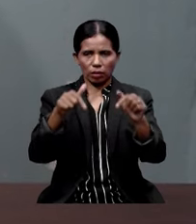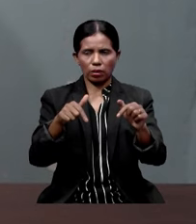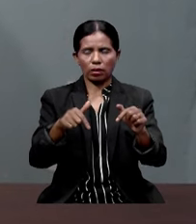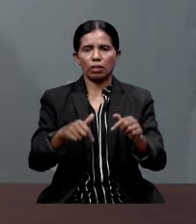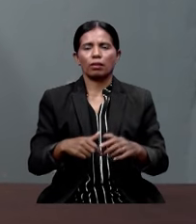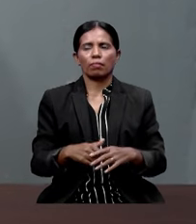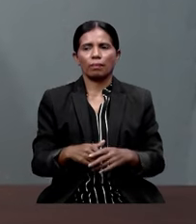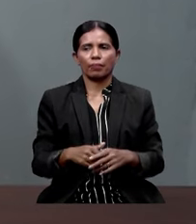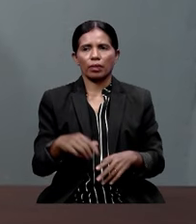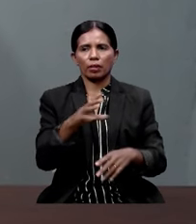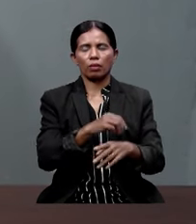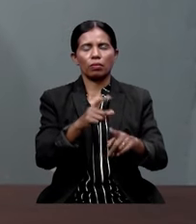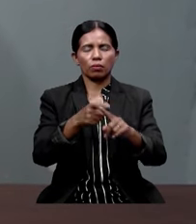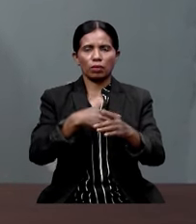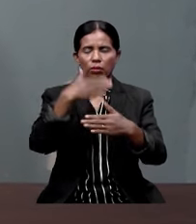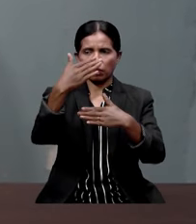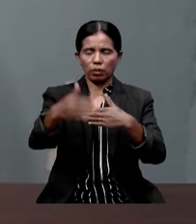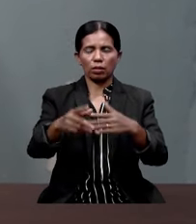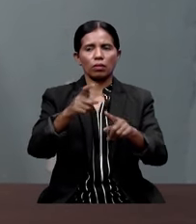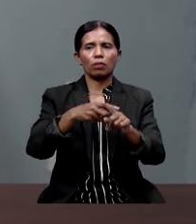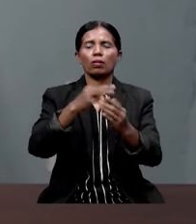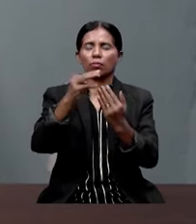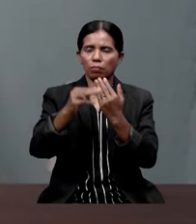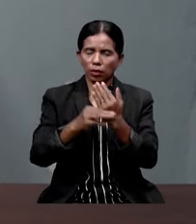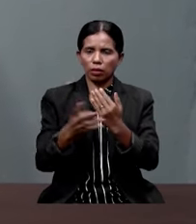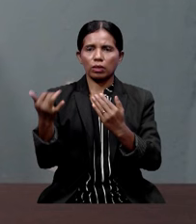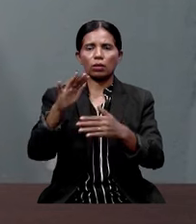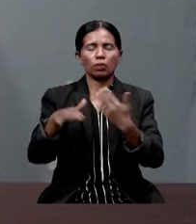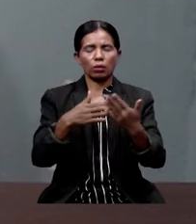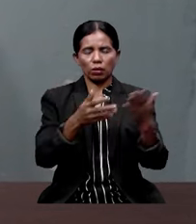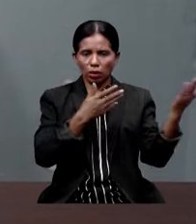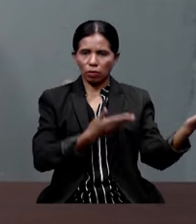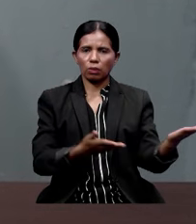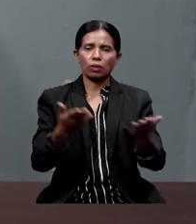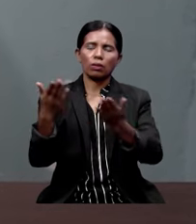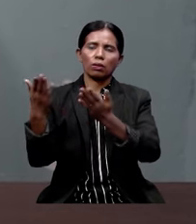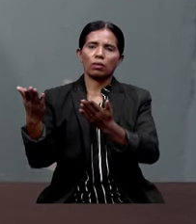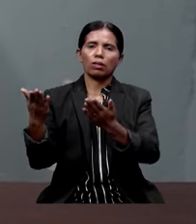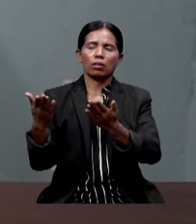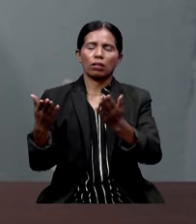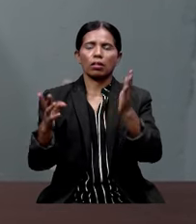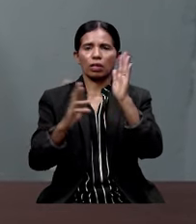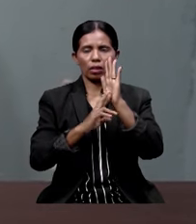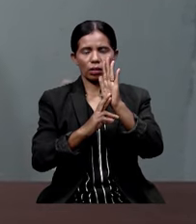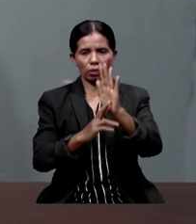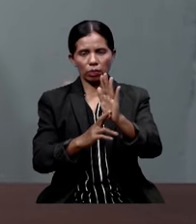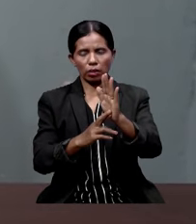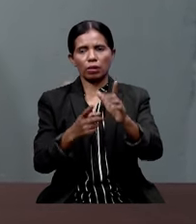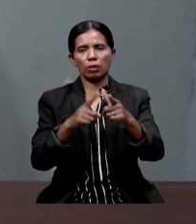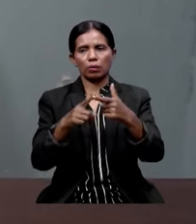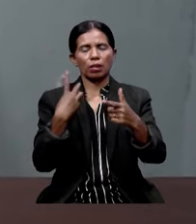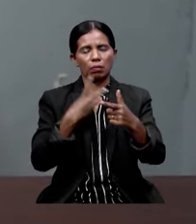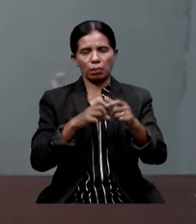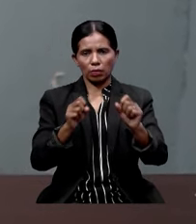Fulan e Danejo, Fulan Turma e Marcio Nelarane, Sira Rototo tem que submeter a relatório para depois a minha bela